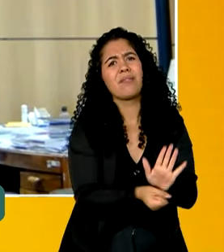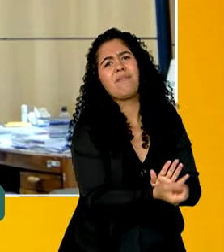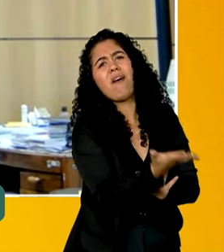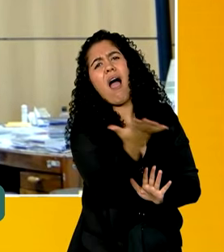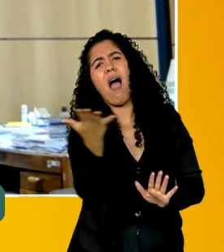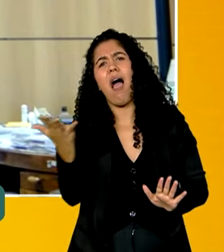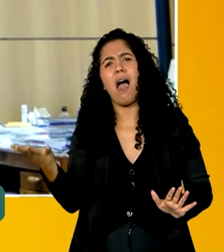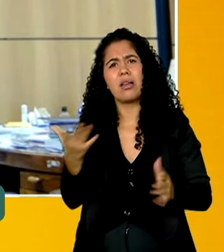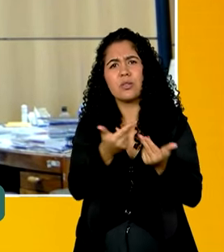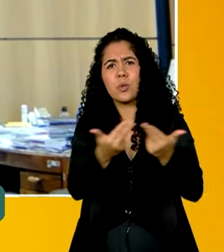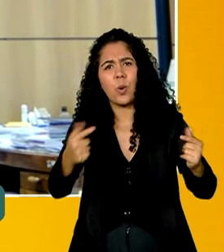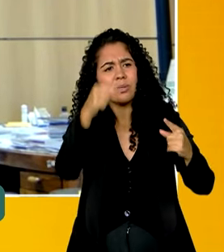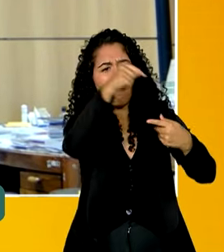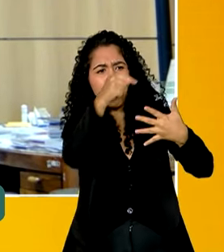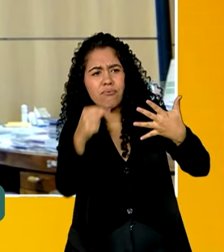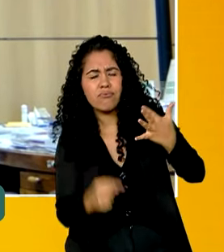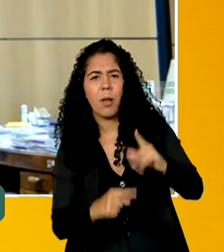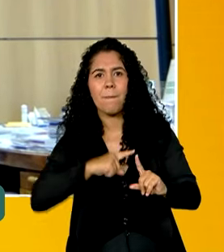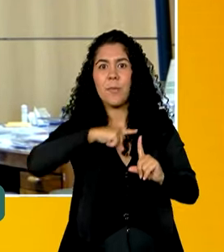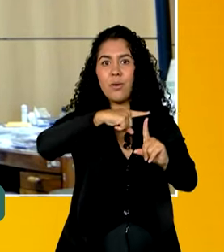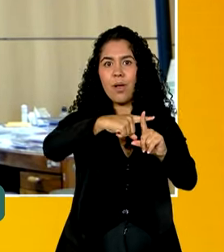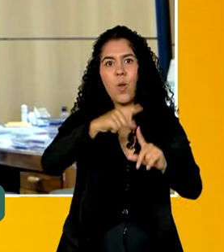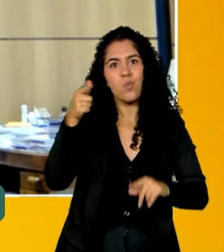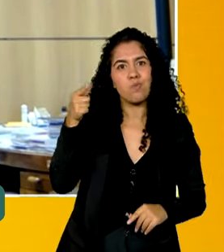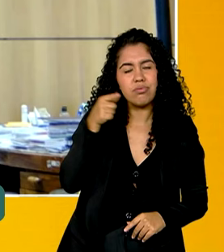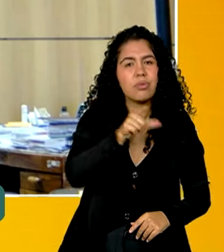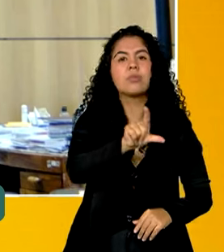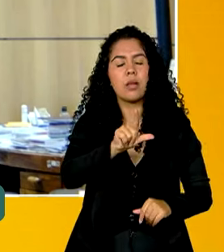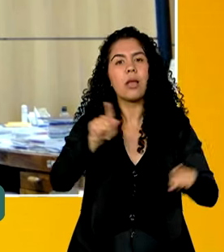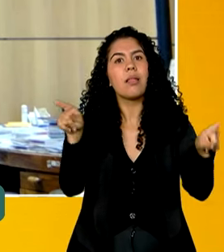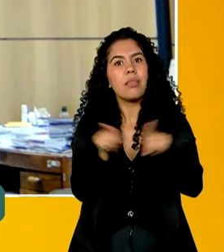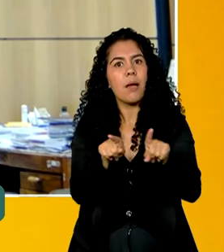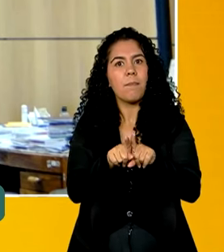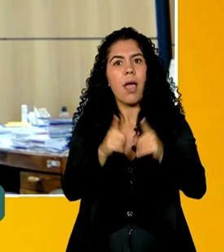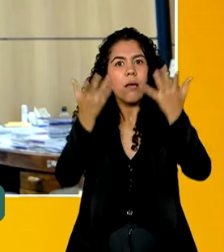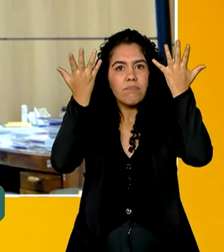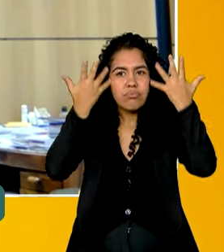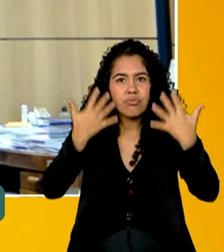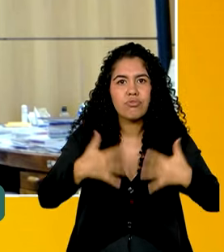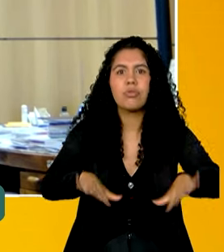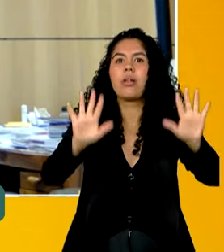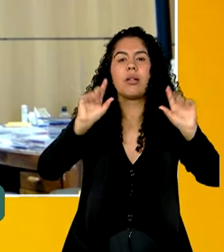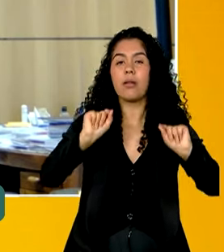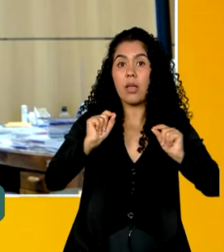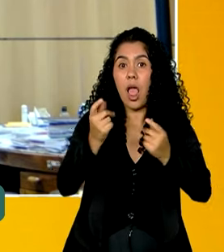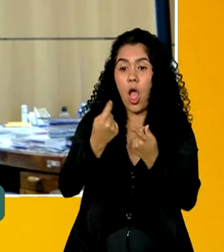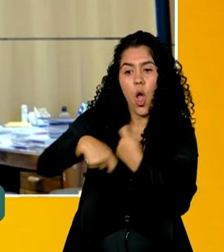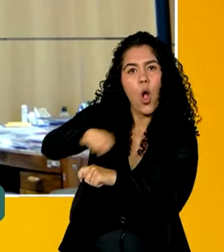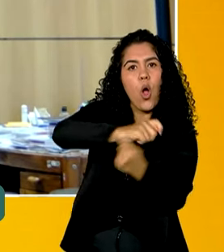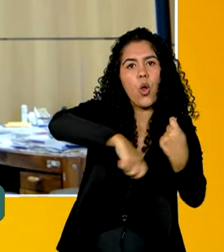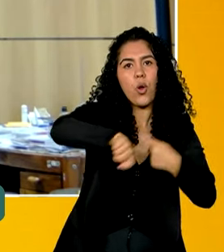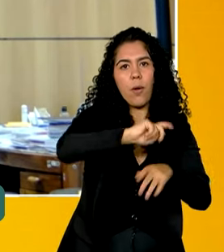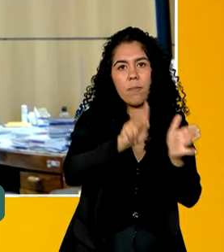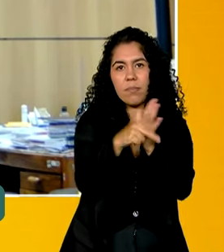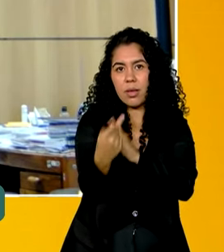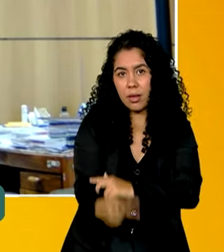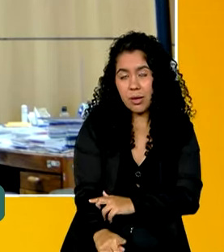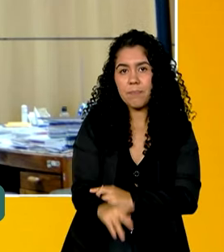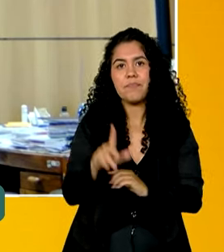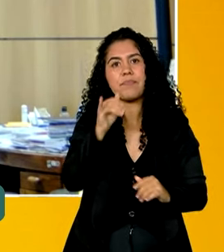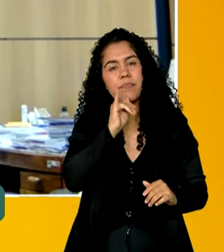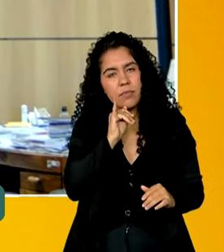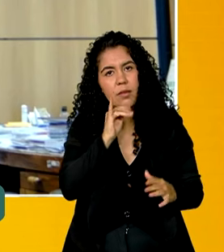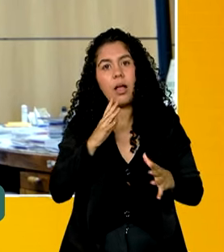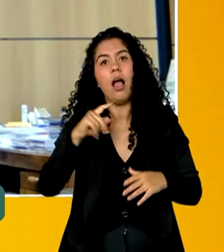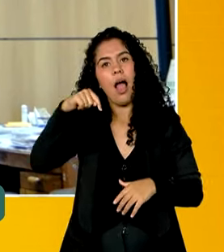de benefícios que se traz e traz também a normalidade da economia. Internamente, você tem toda uma preocupação